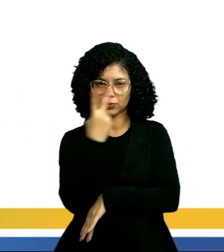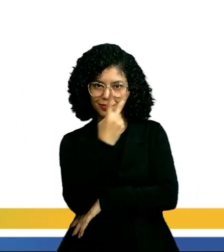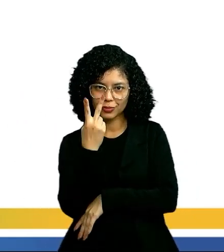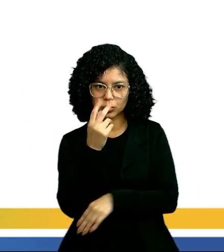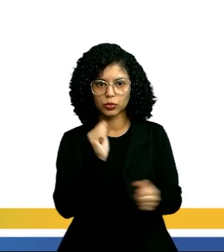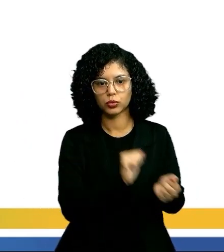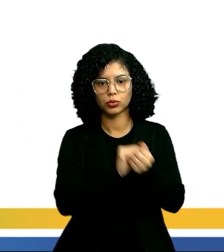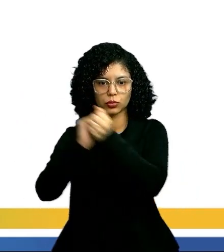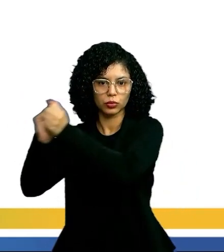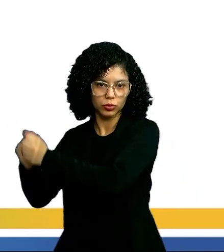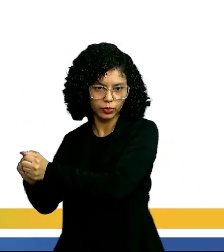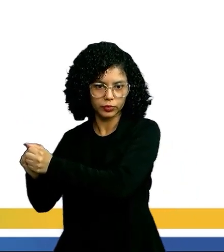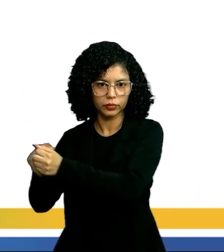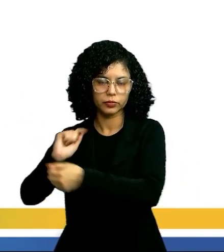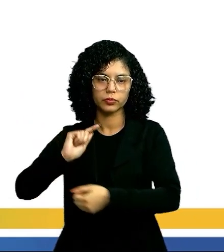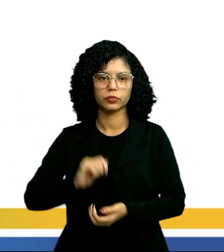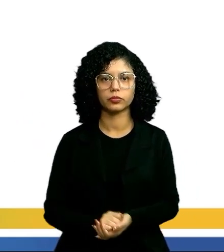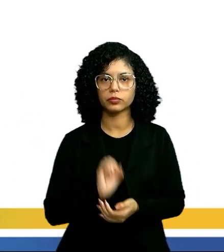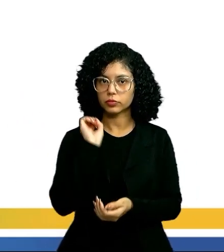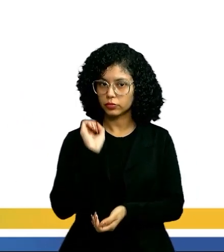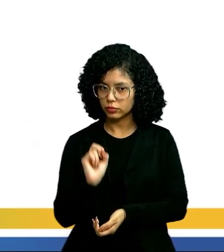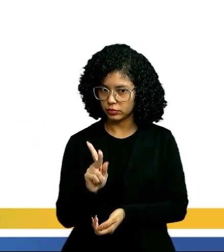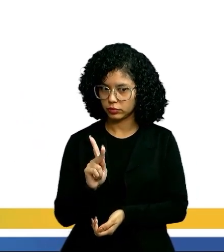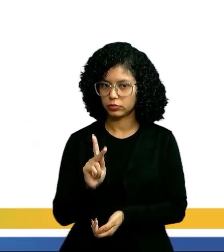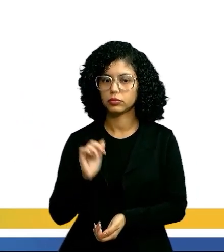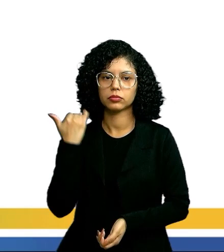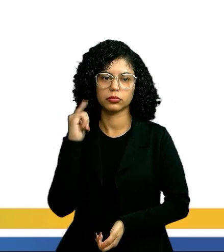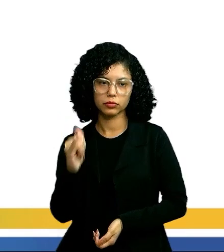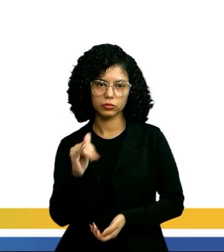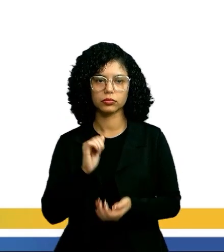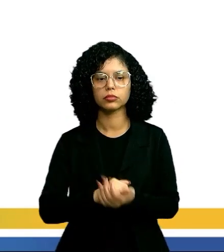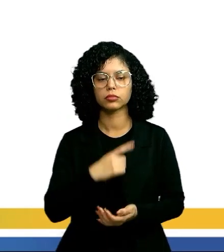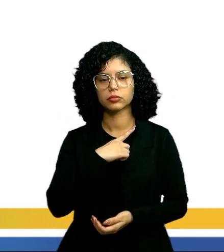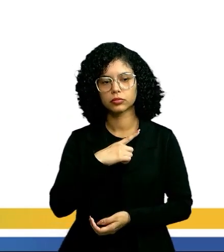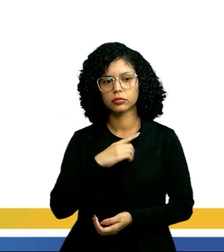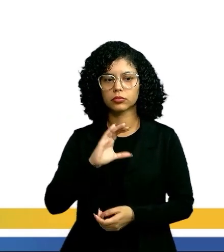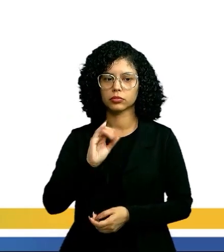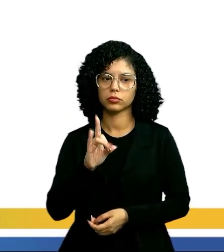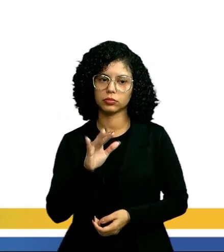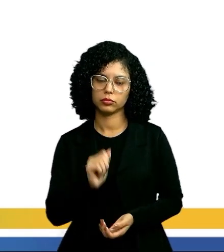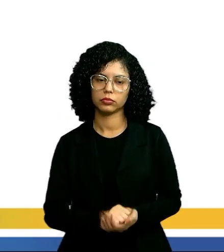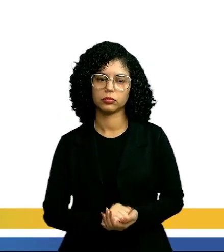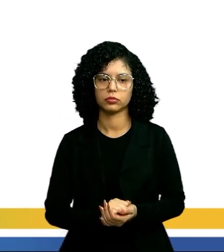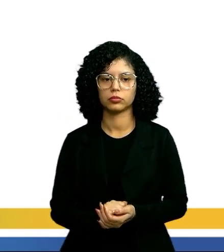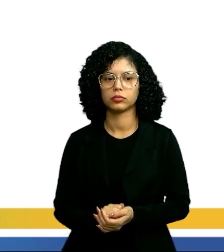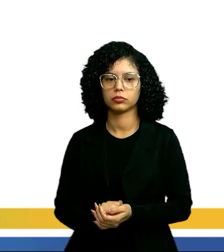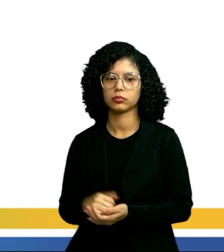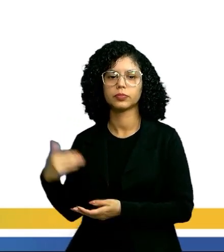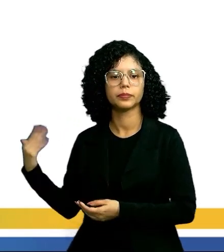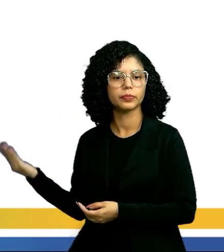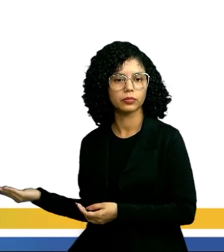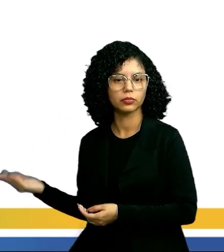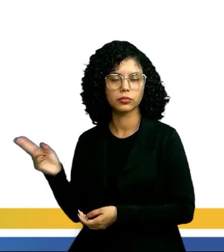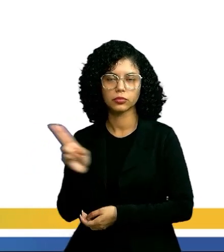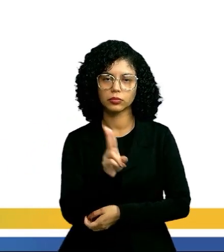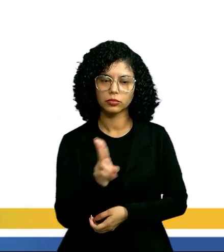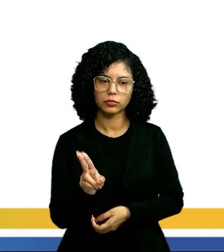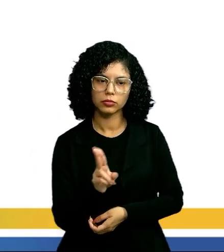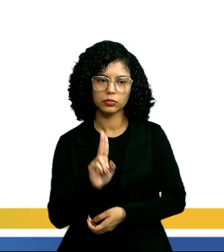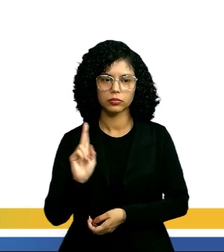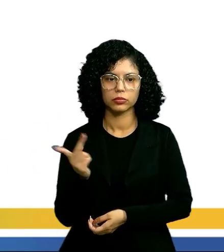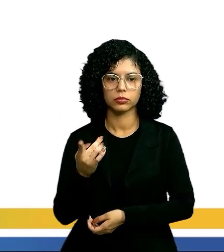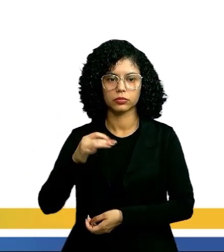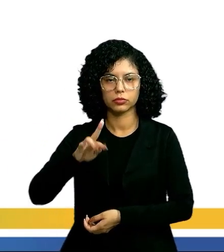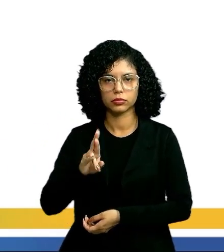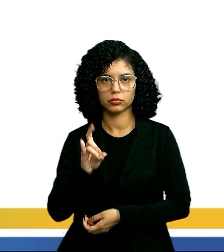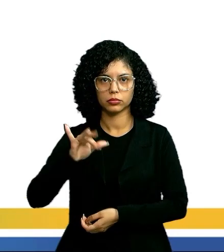de elétron para ele, certo? Então, nesse caso, nós temos uma cisão heterolítica, onde um átomo